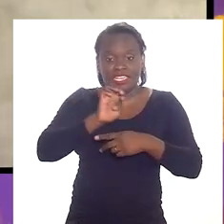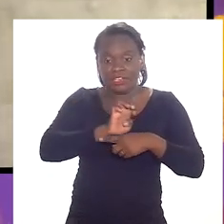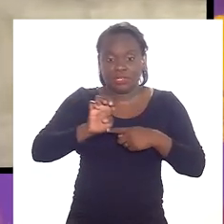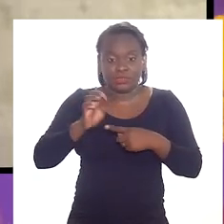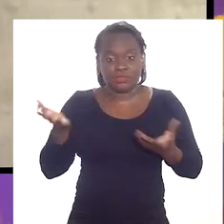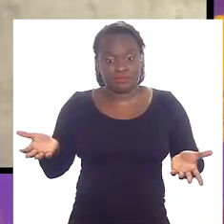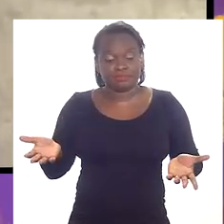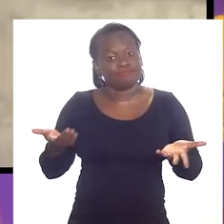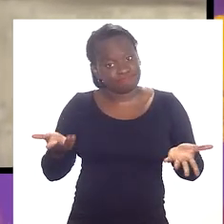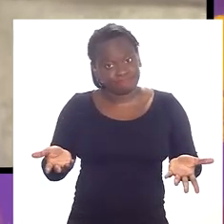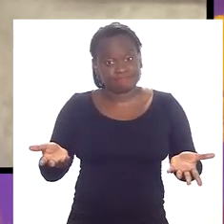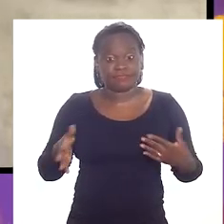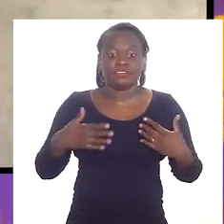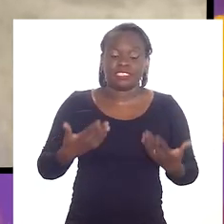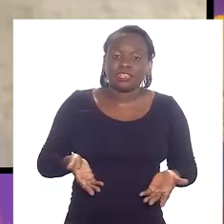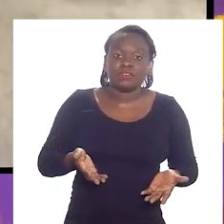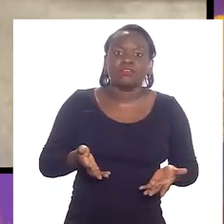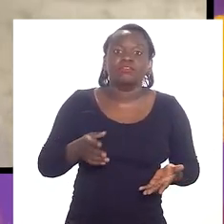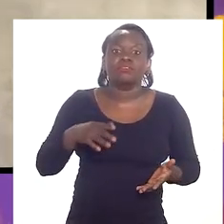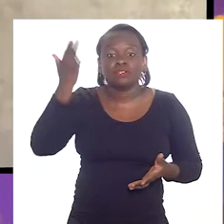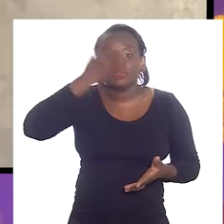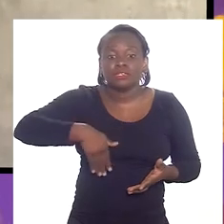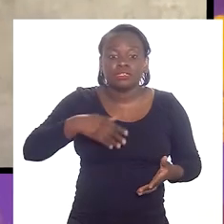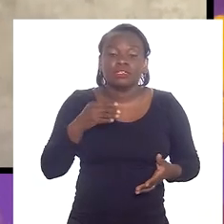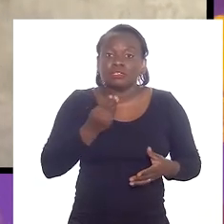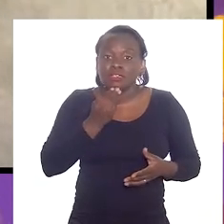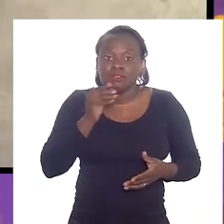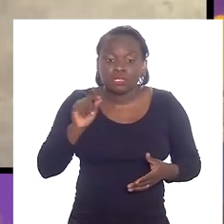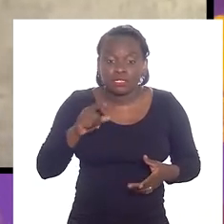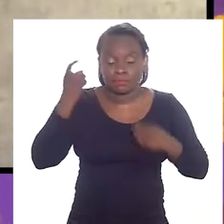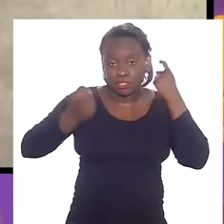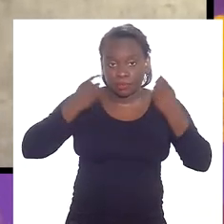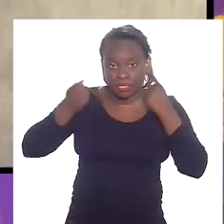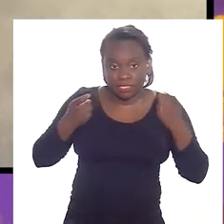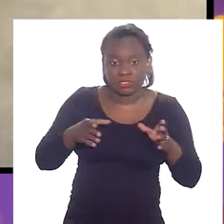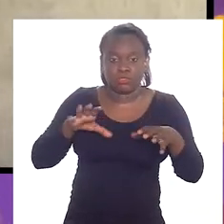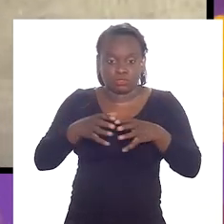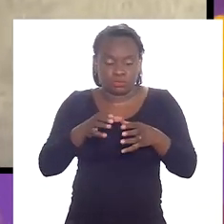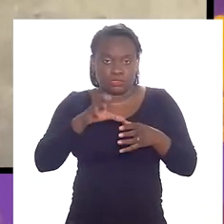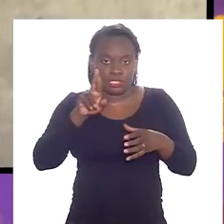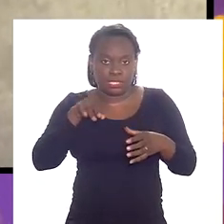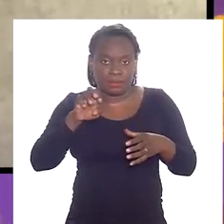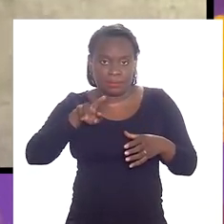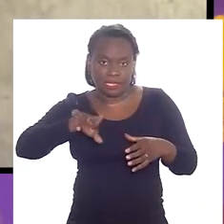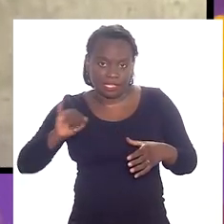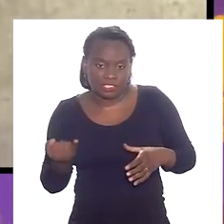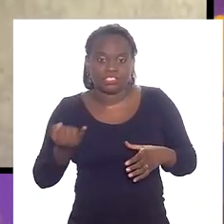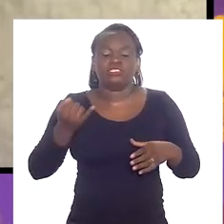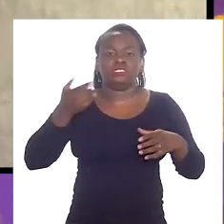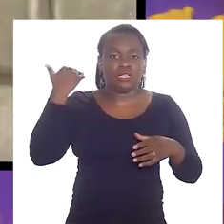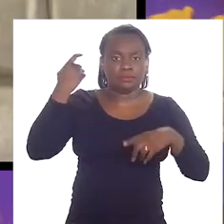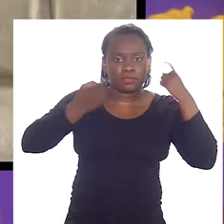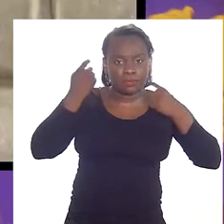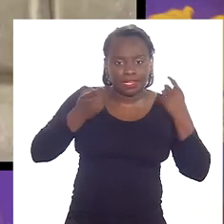infectar alguém que esteja próximo. E olha, Rui, você vê que o contato dos jogadores, sobretudo nas concentrações e nas viagens, é tão